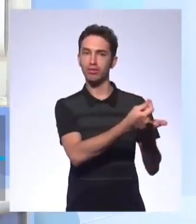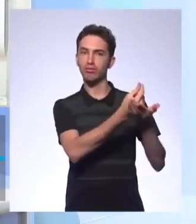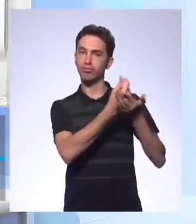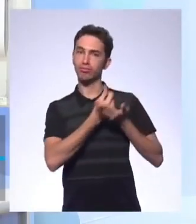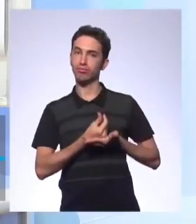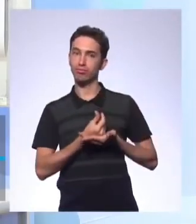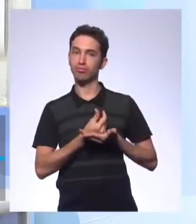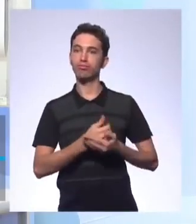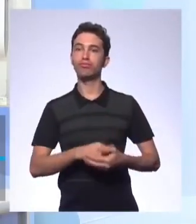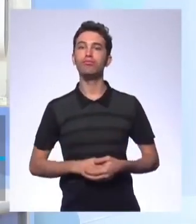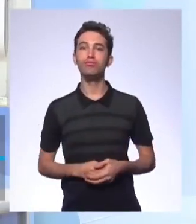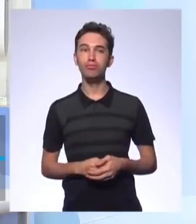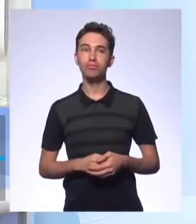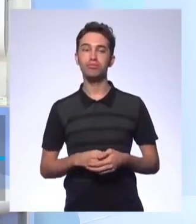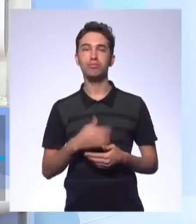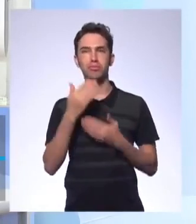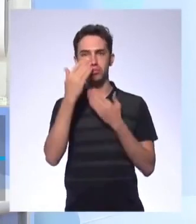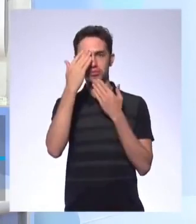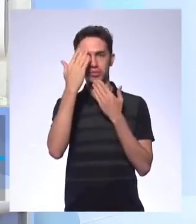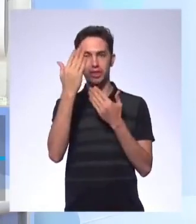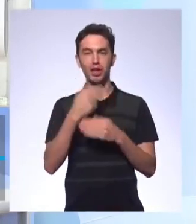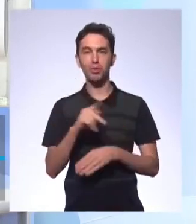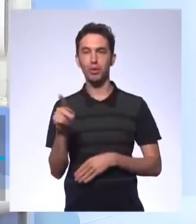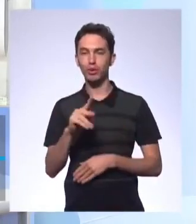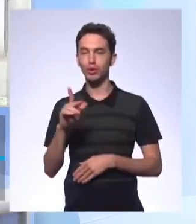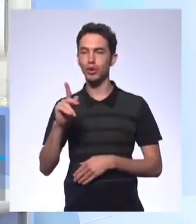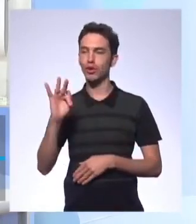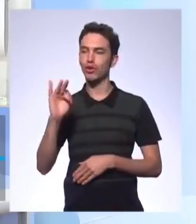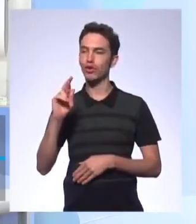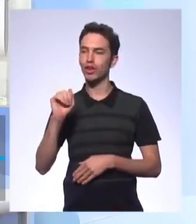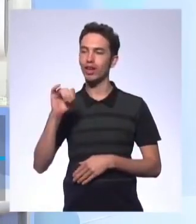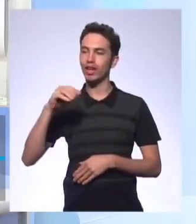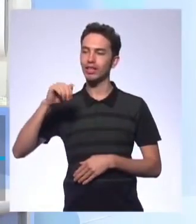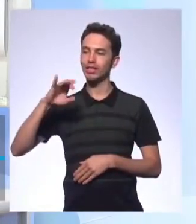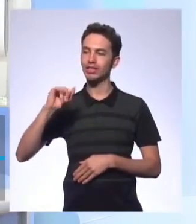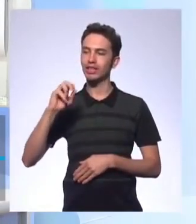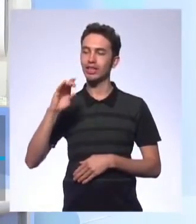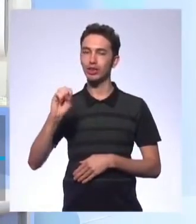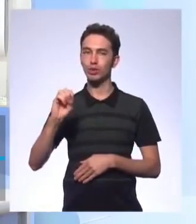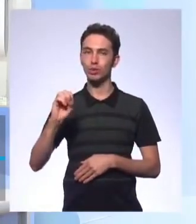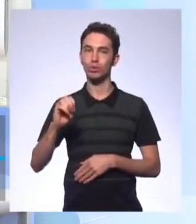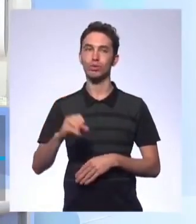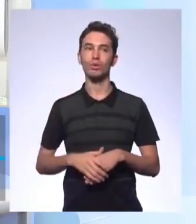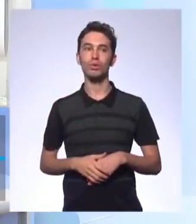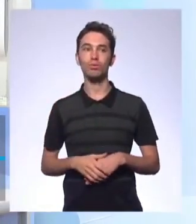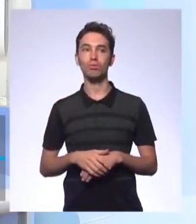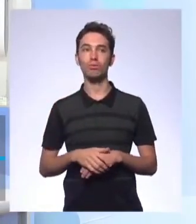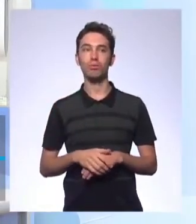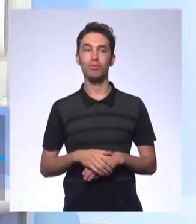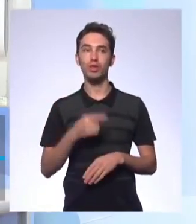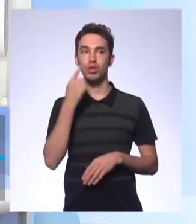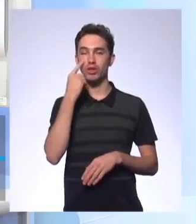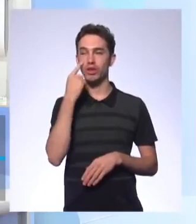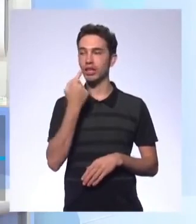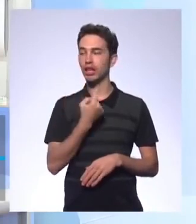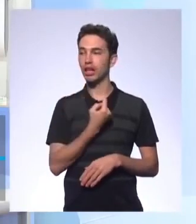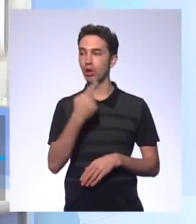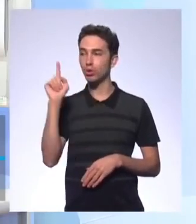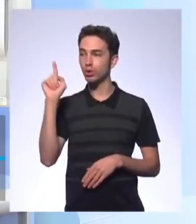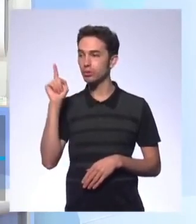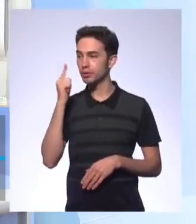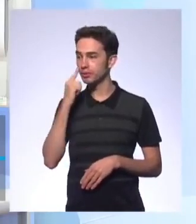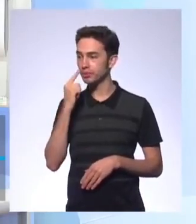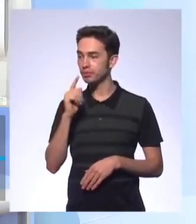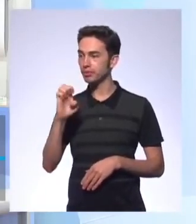gente. Muito obrigada. O Pro Francisco, ótimo dia. Deixa eu ver se tem mais alguma para a gente ler aqui, antes da Nicole ler a resposta dela. A